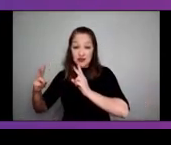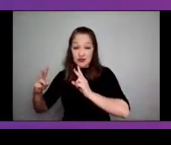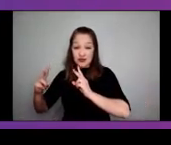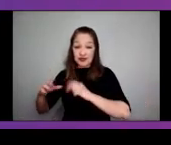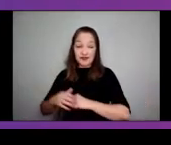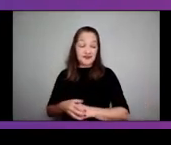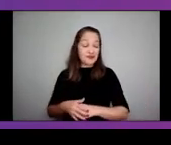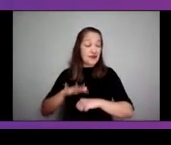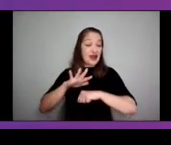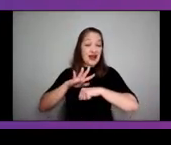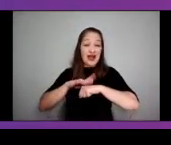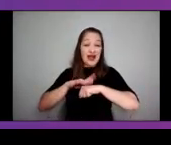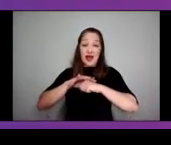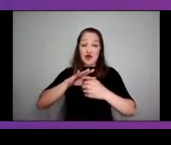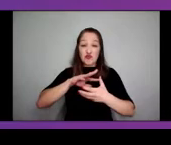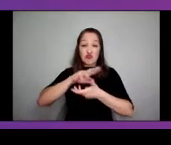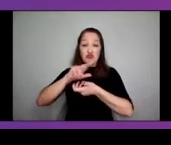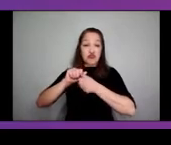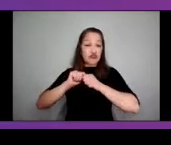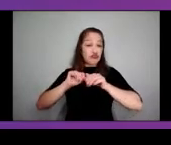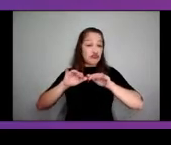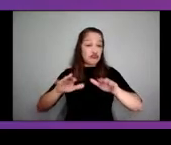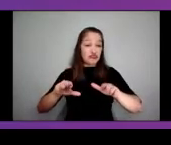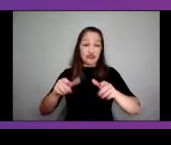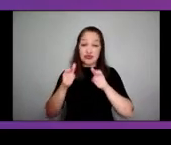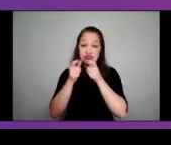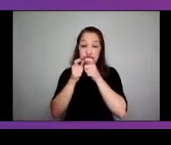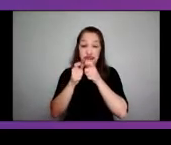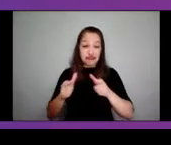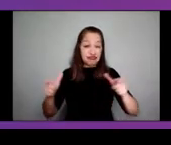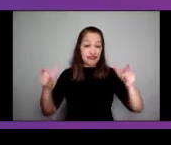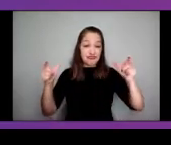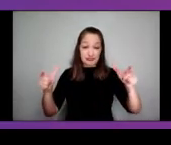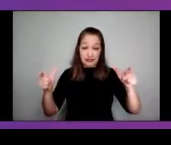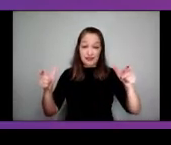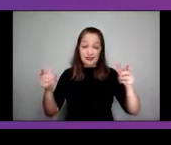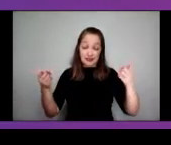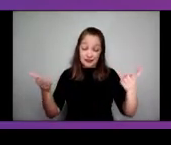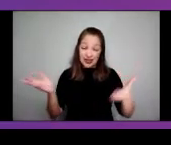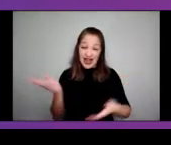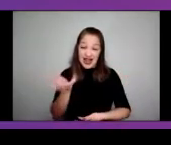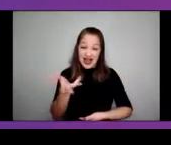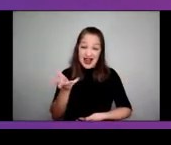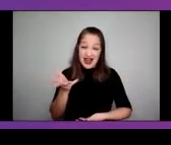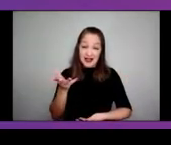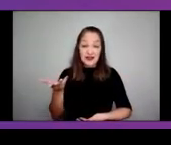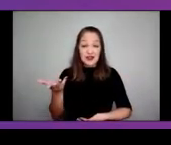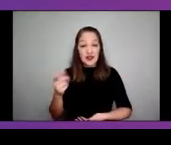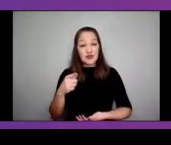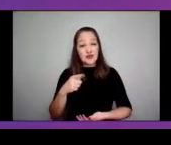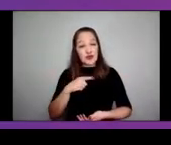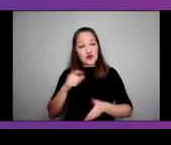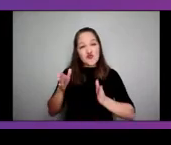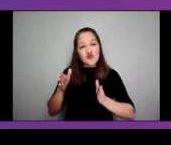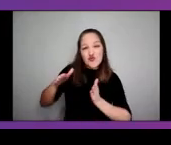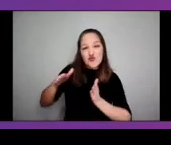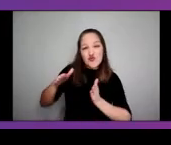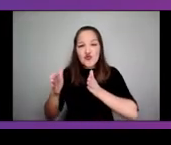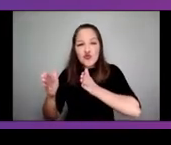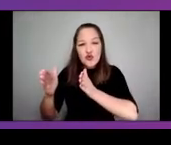uma forma muito grande então a gente está tendo um é um caminho aí o